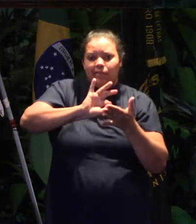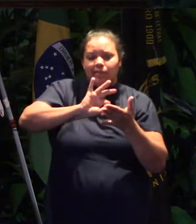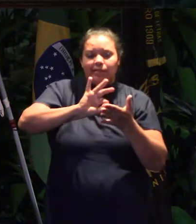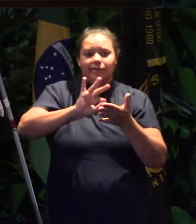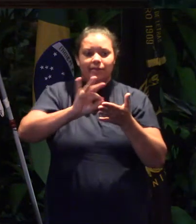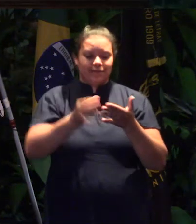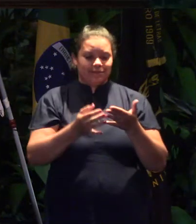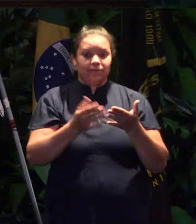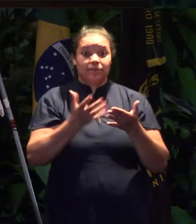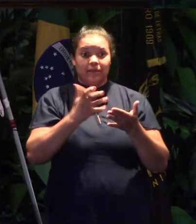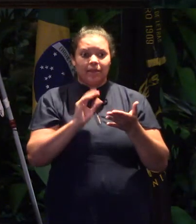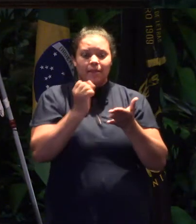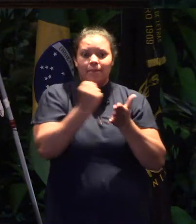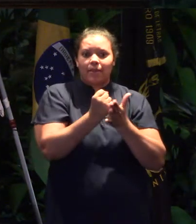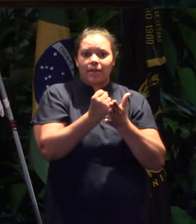queria ver,